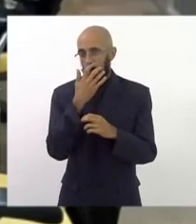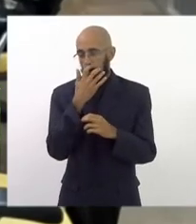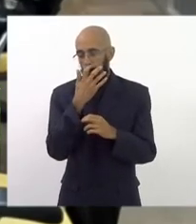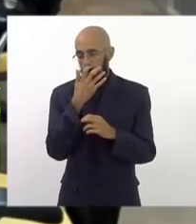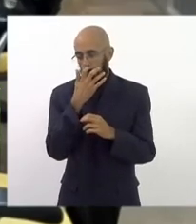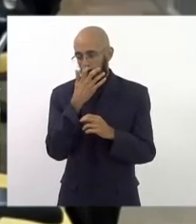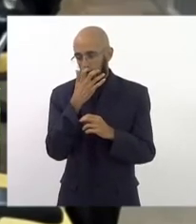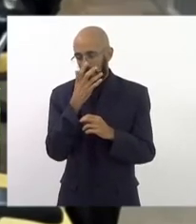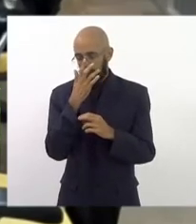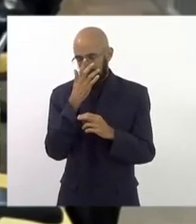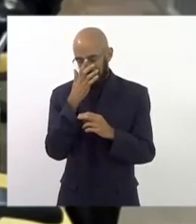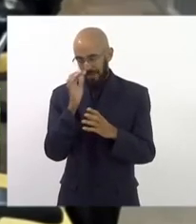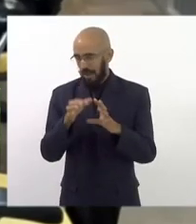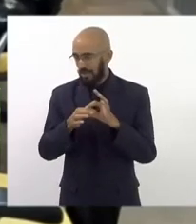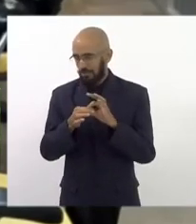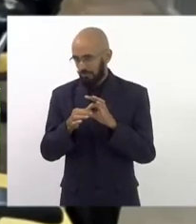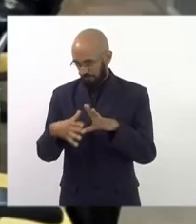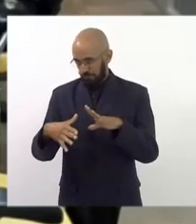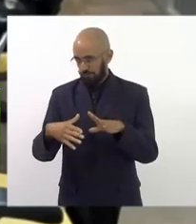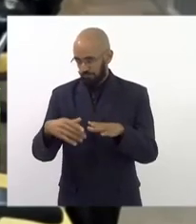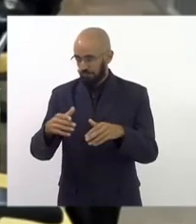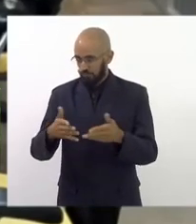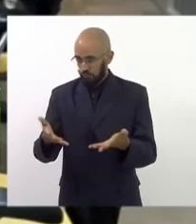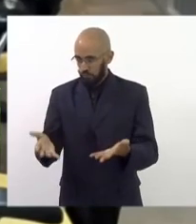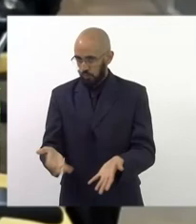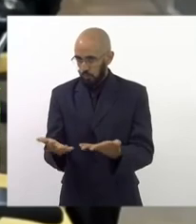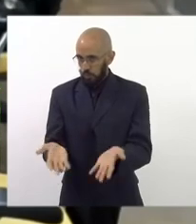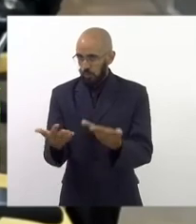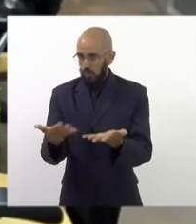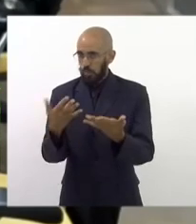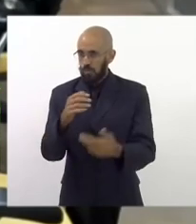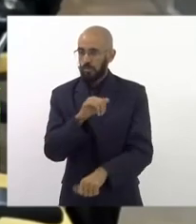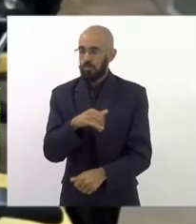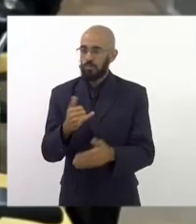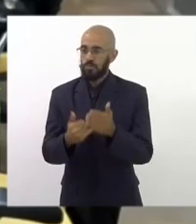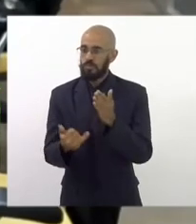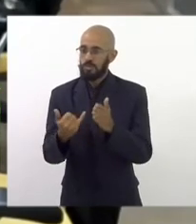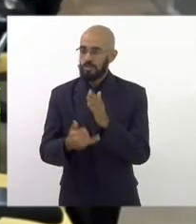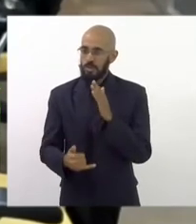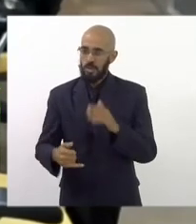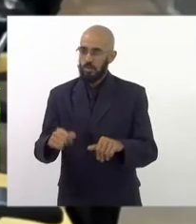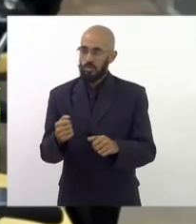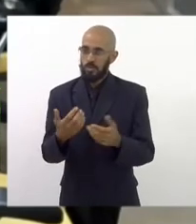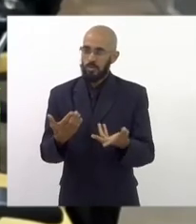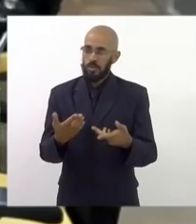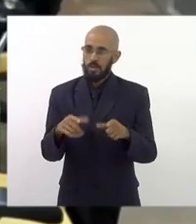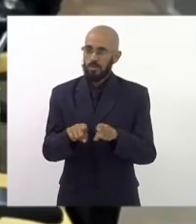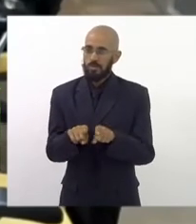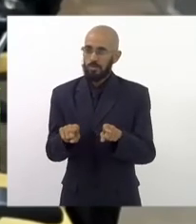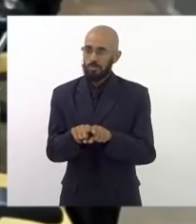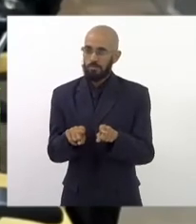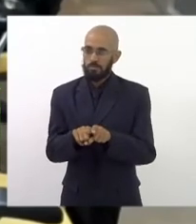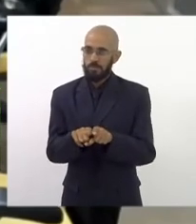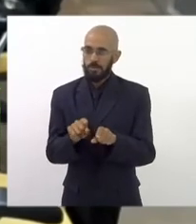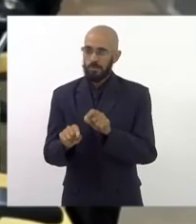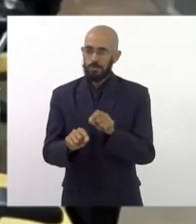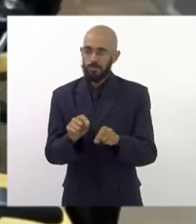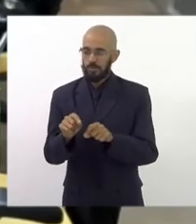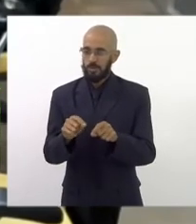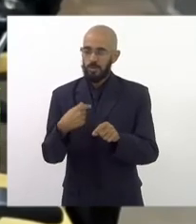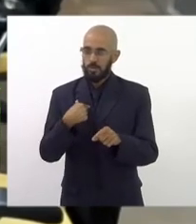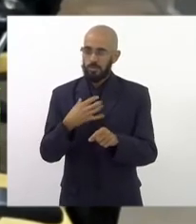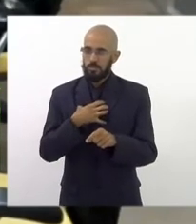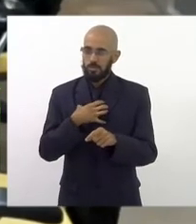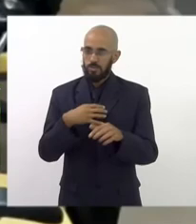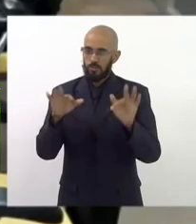tá disponibilizando esse negócio dos incentivos fiscais. Eu queria colocar para você, Luiz, estou muito feliz com